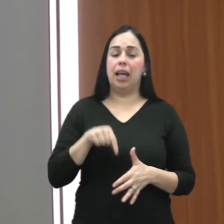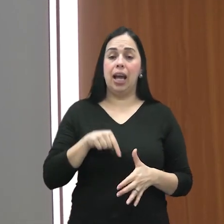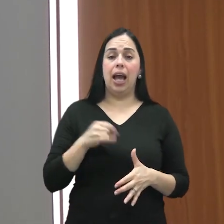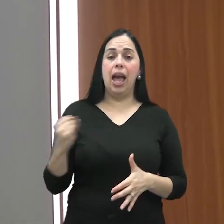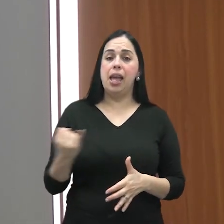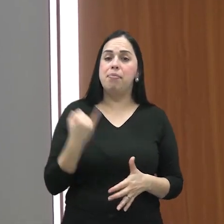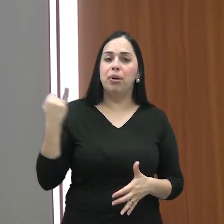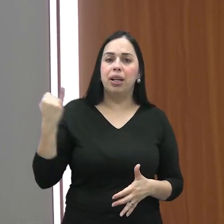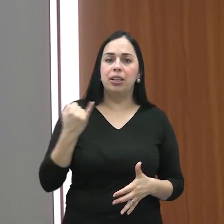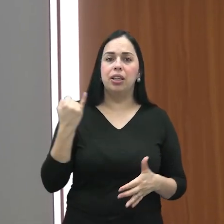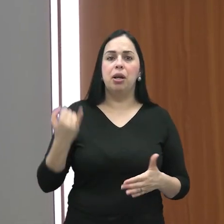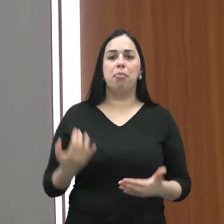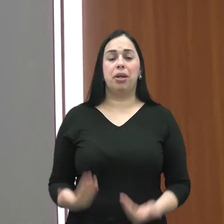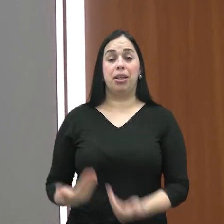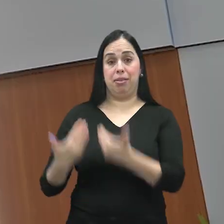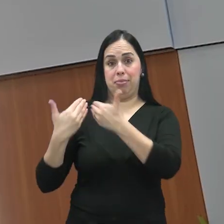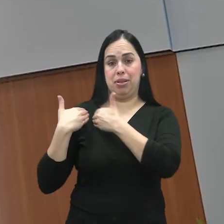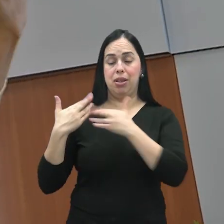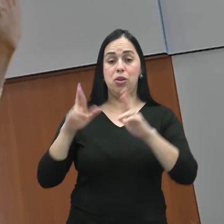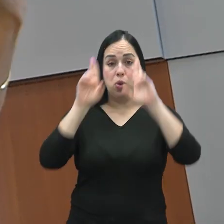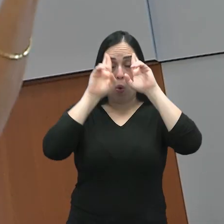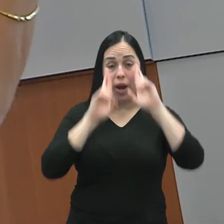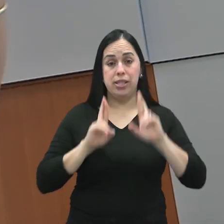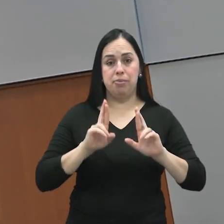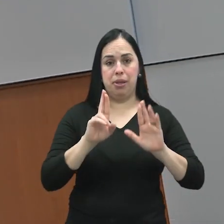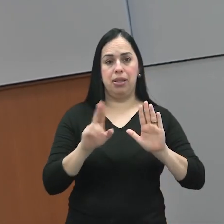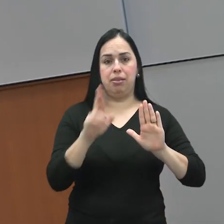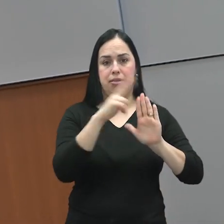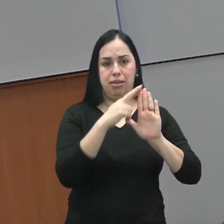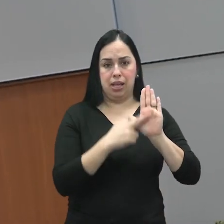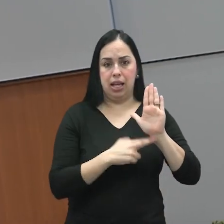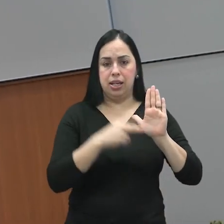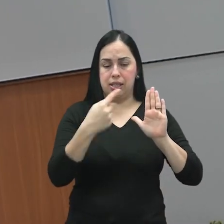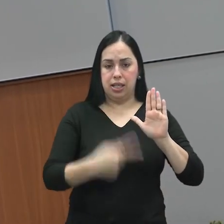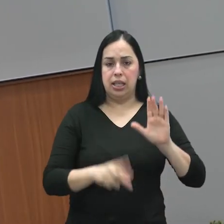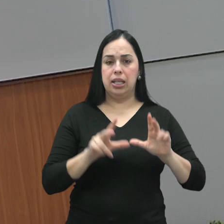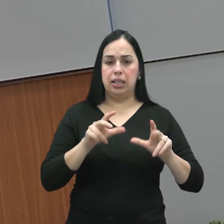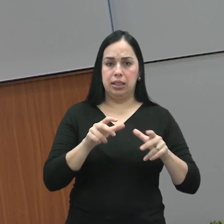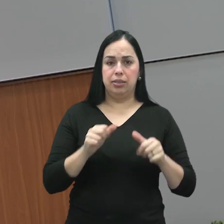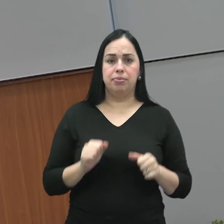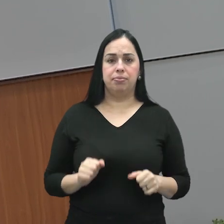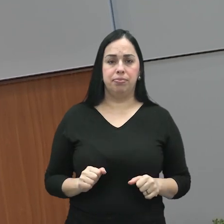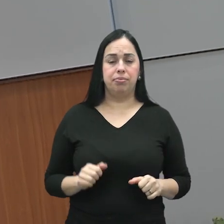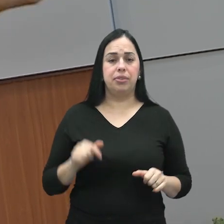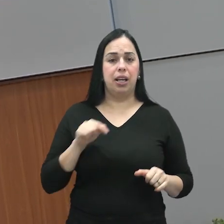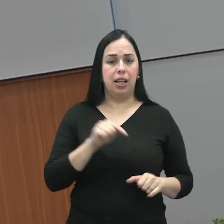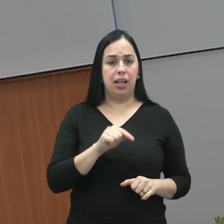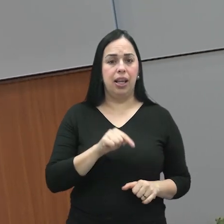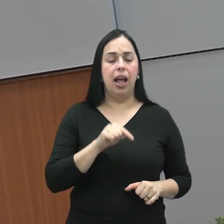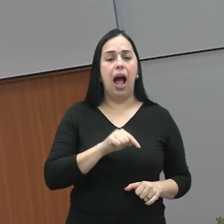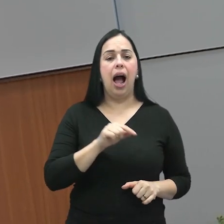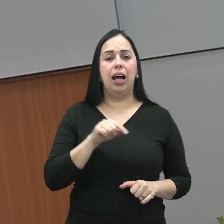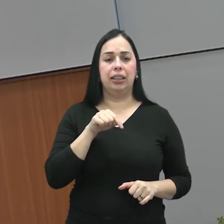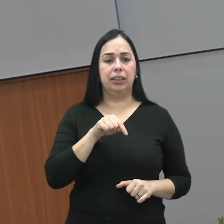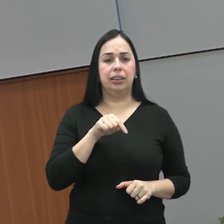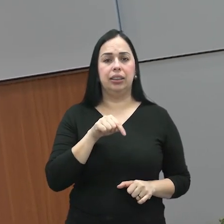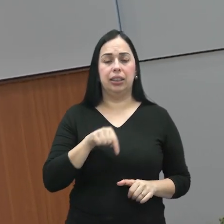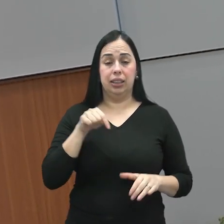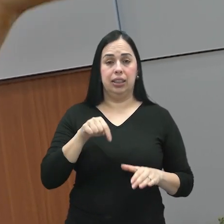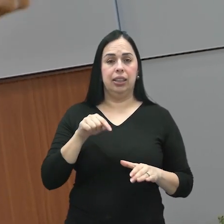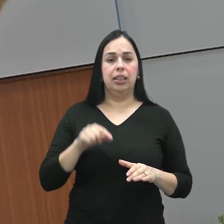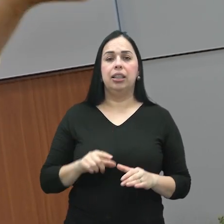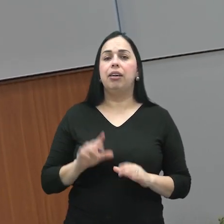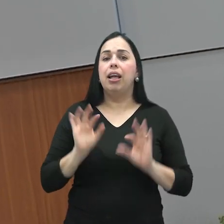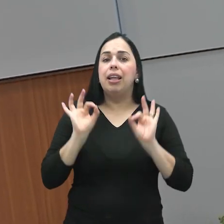instrumento essencial para assegurar a responsabilidade e o respeito às normas legislativas. A presença da comissão dentro do